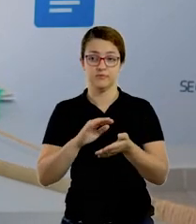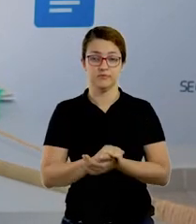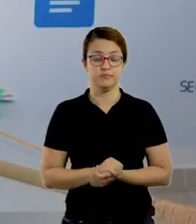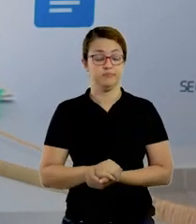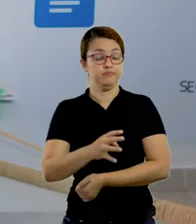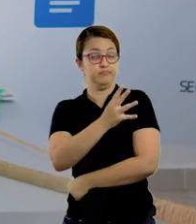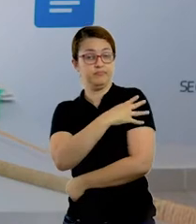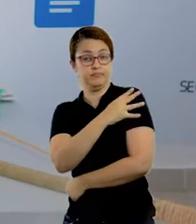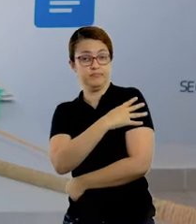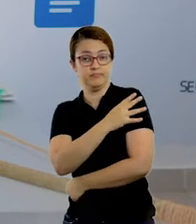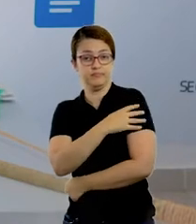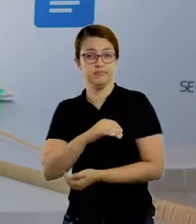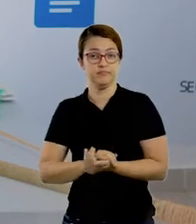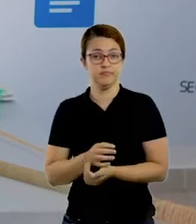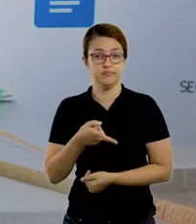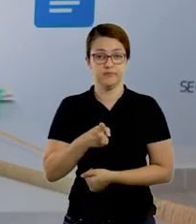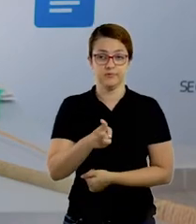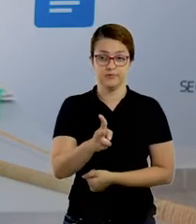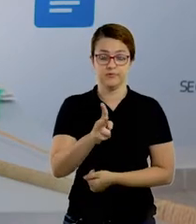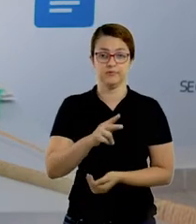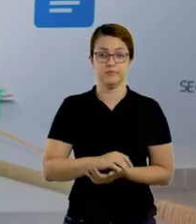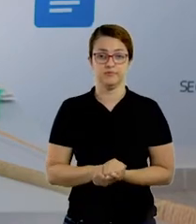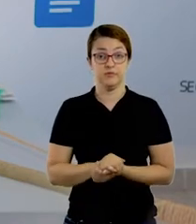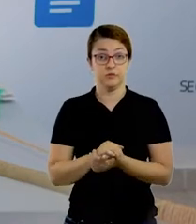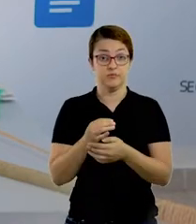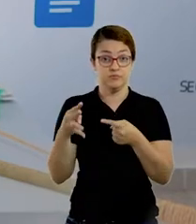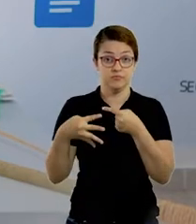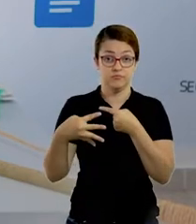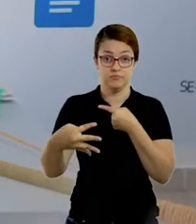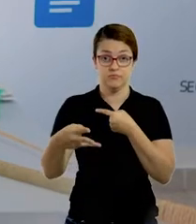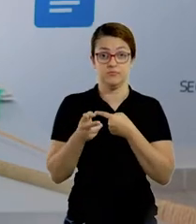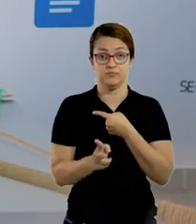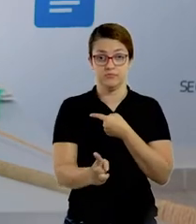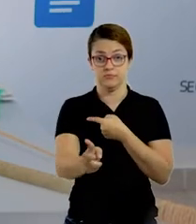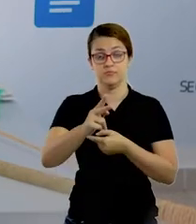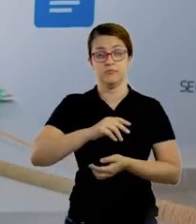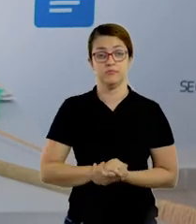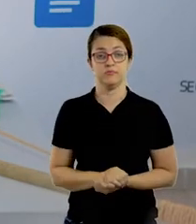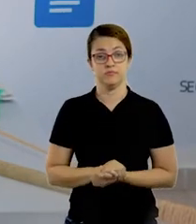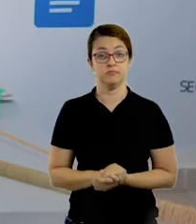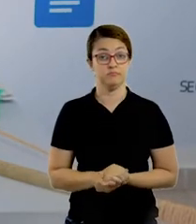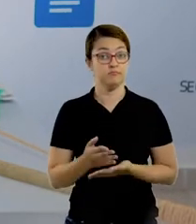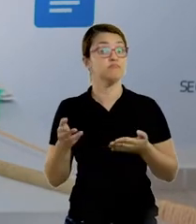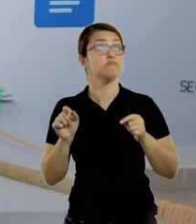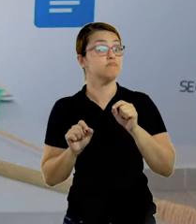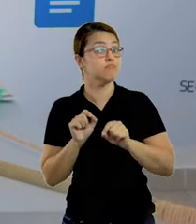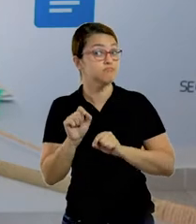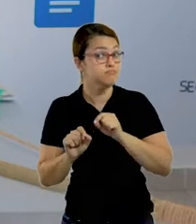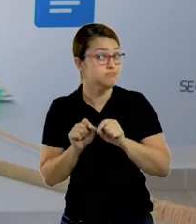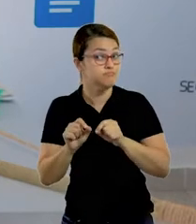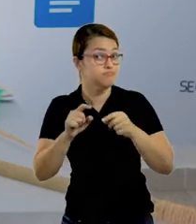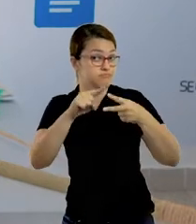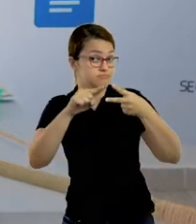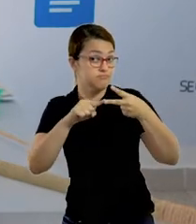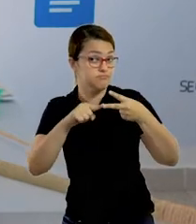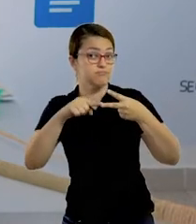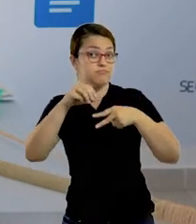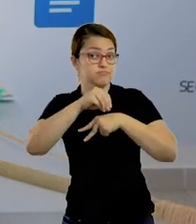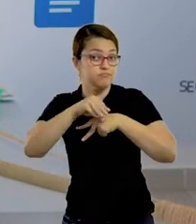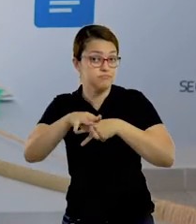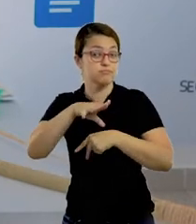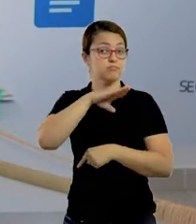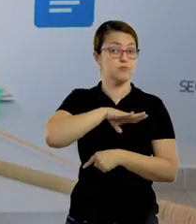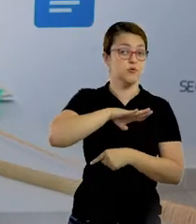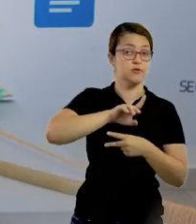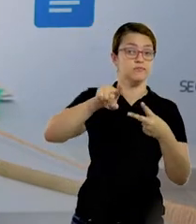quarto ano. A continuidade, nós já estamos na quarta semana de atividades. E para essa semana eu trouxe duas propostas, uma de língua